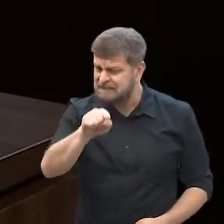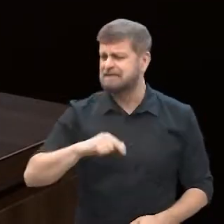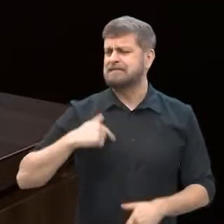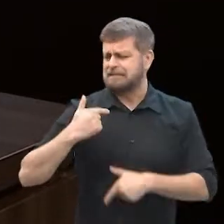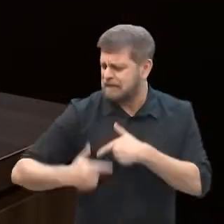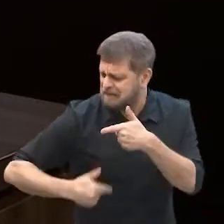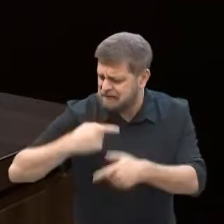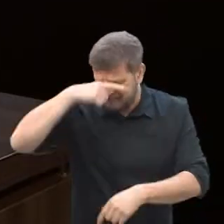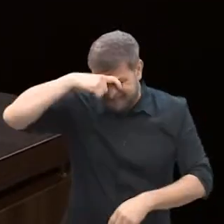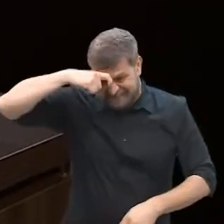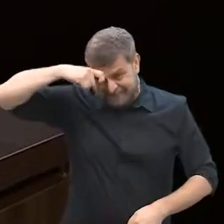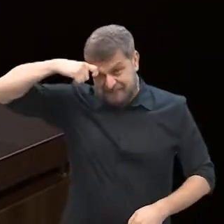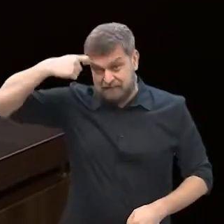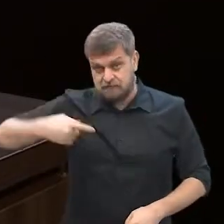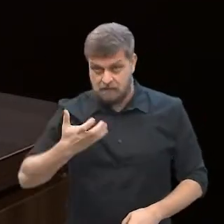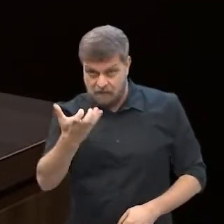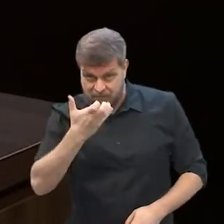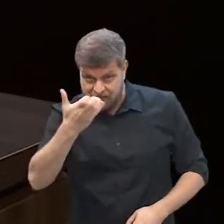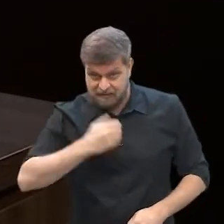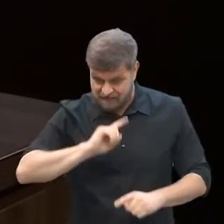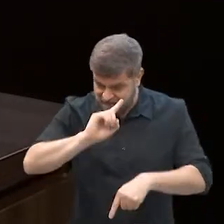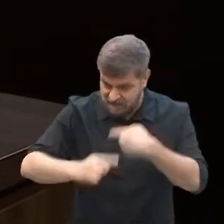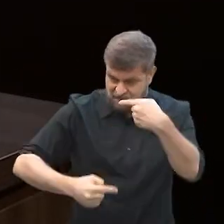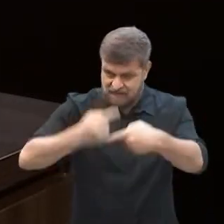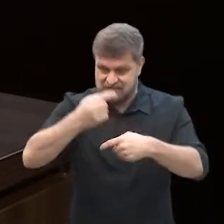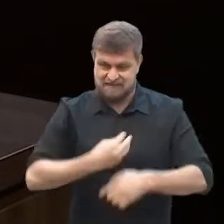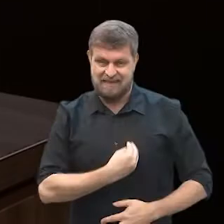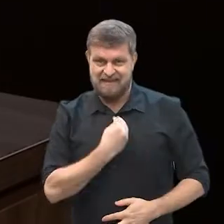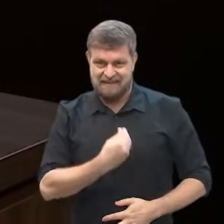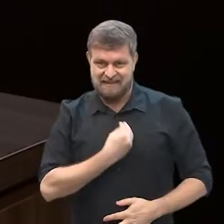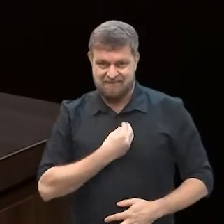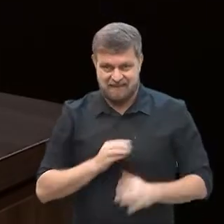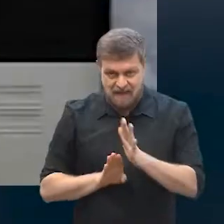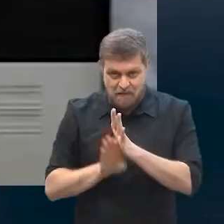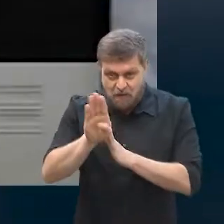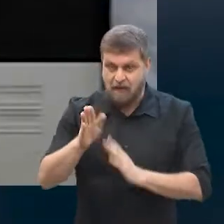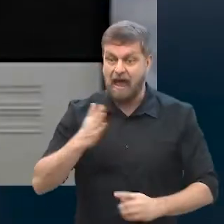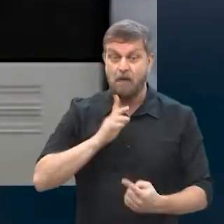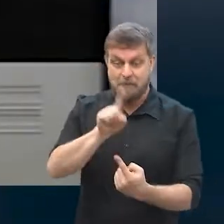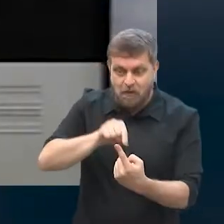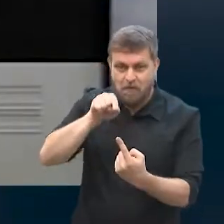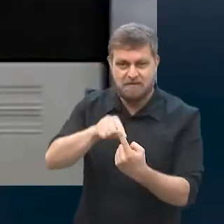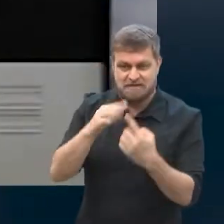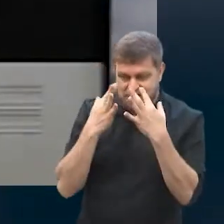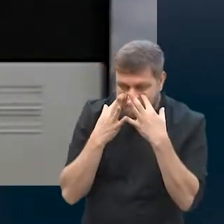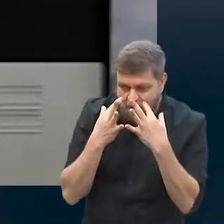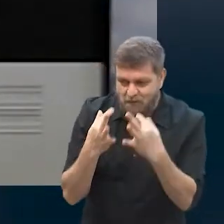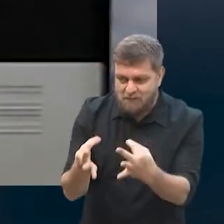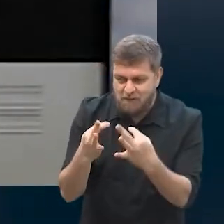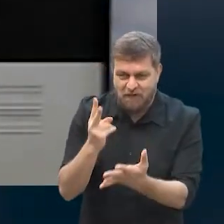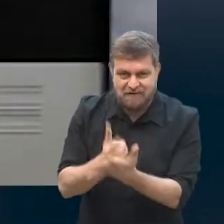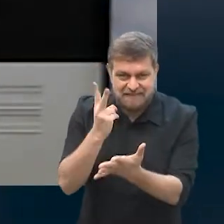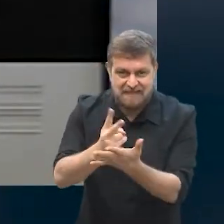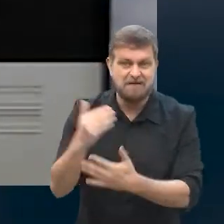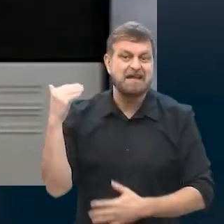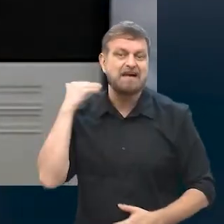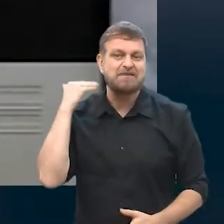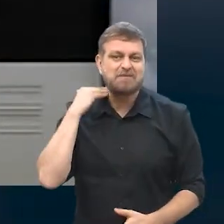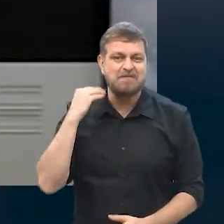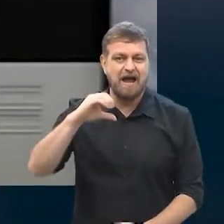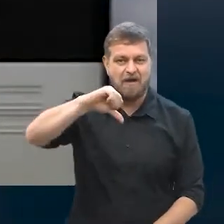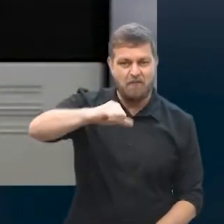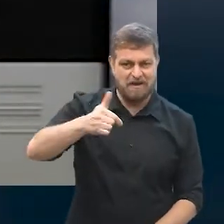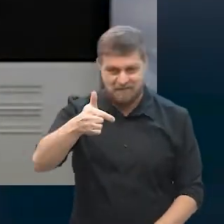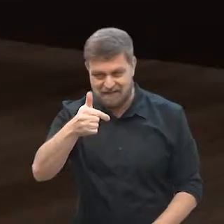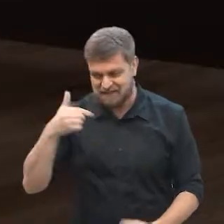quiser vencer e se quiser produzir alguma coisa na vida. Então, esse sempre foi meu objetivo e meu foco lá no Banco 92, lá desde